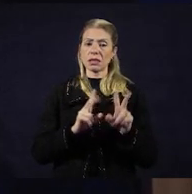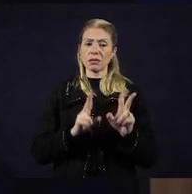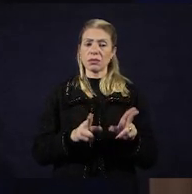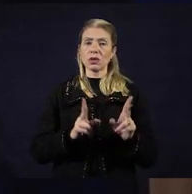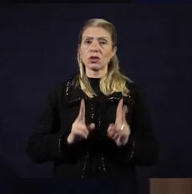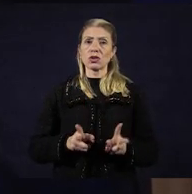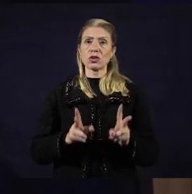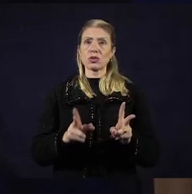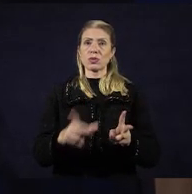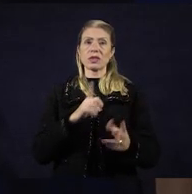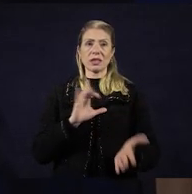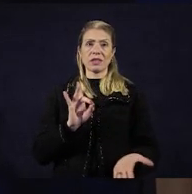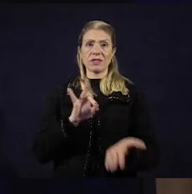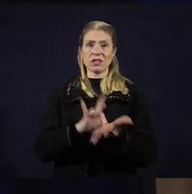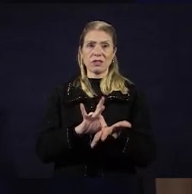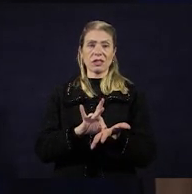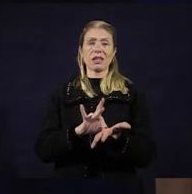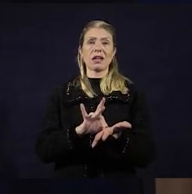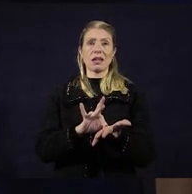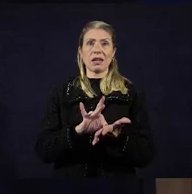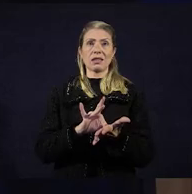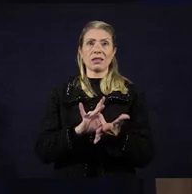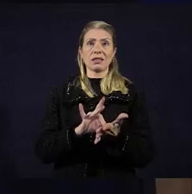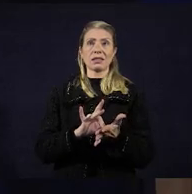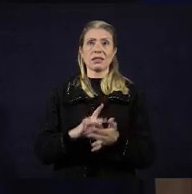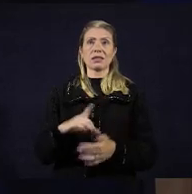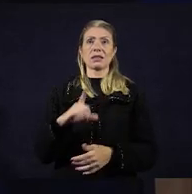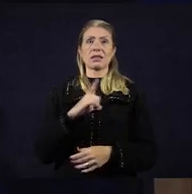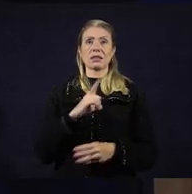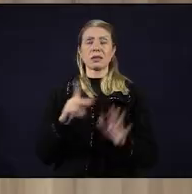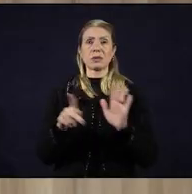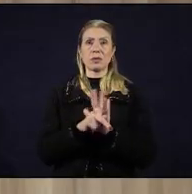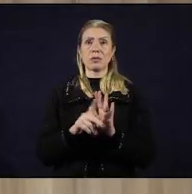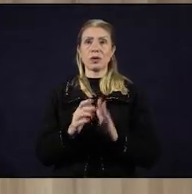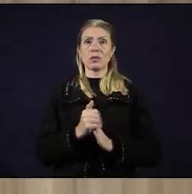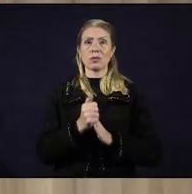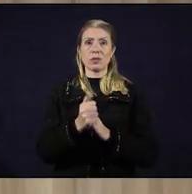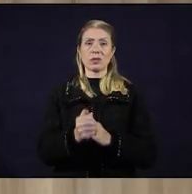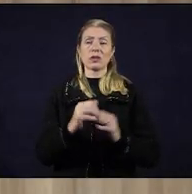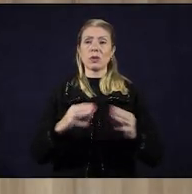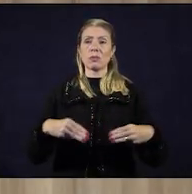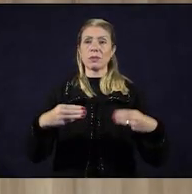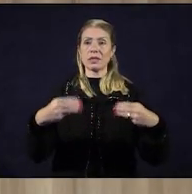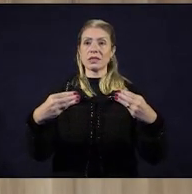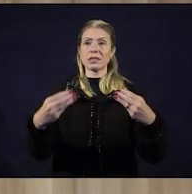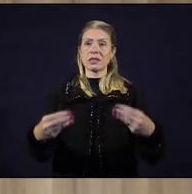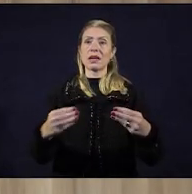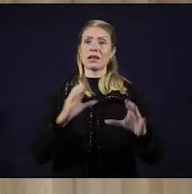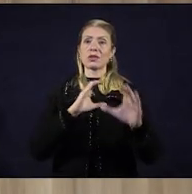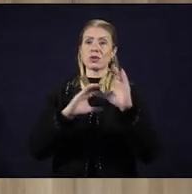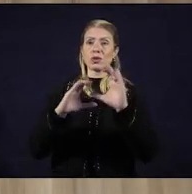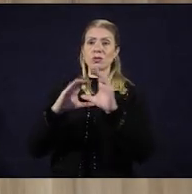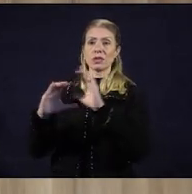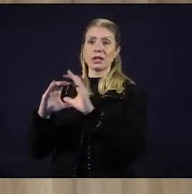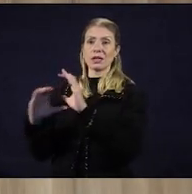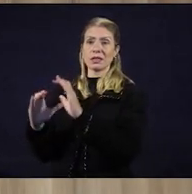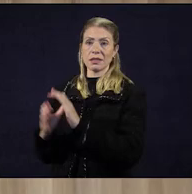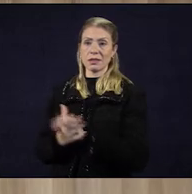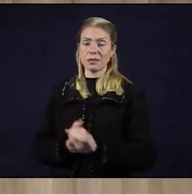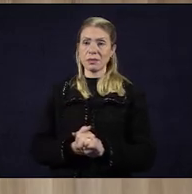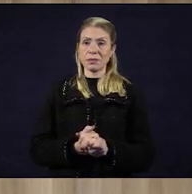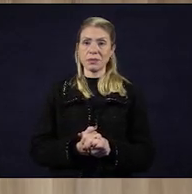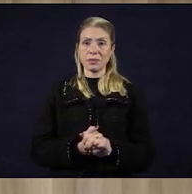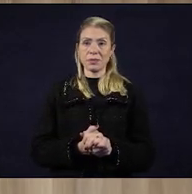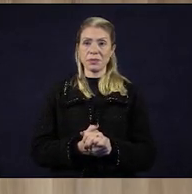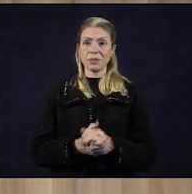festividade com efetividade é conduzido pelo Ministério de comunicações então para o nosso papel para